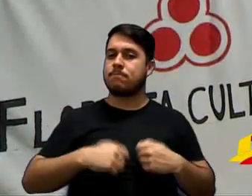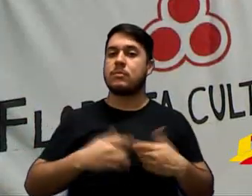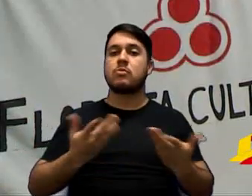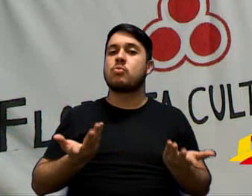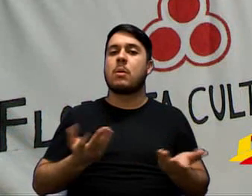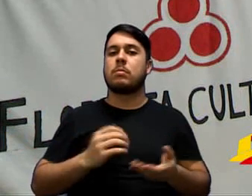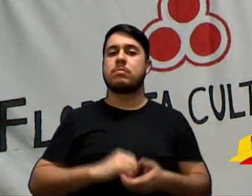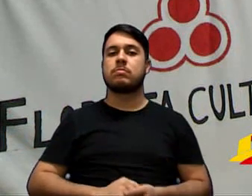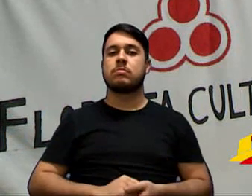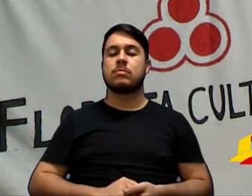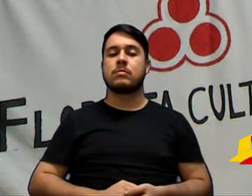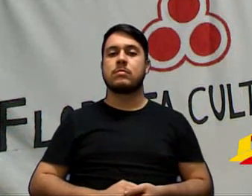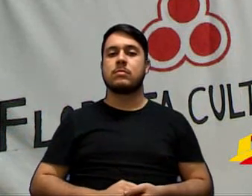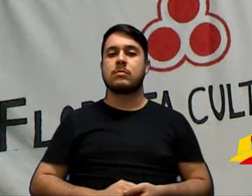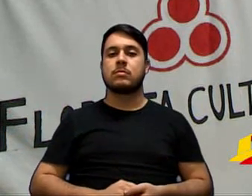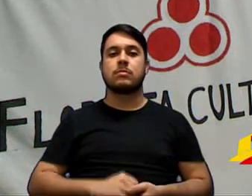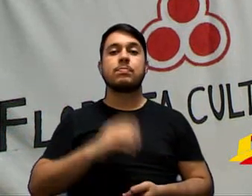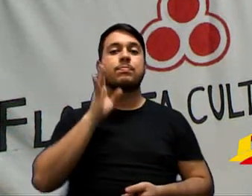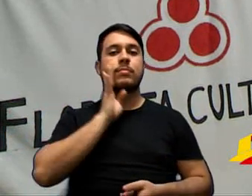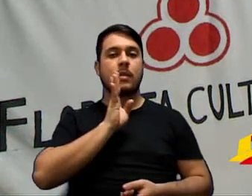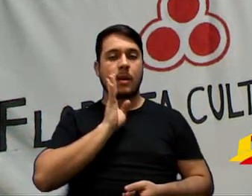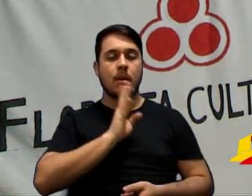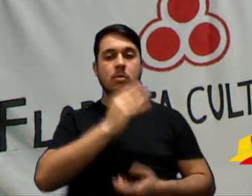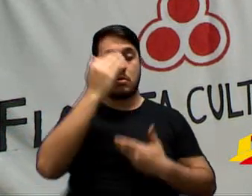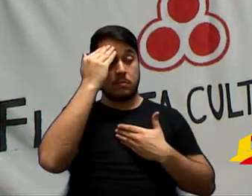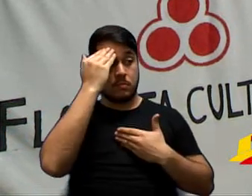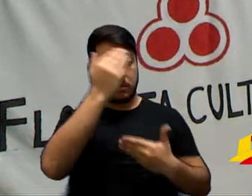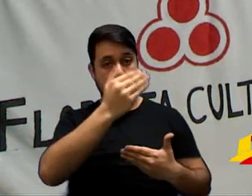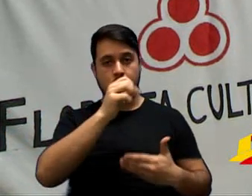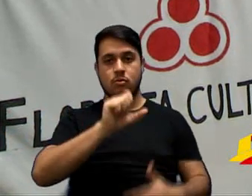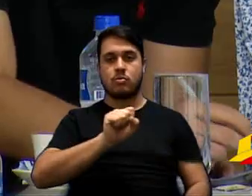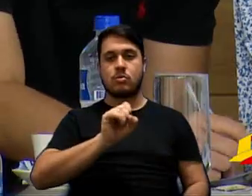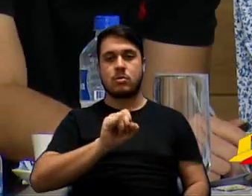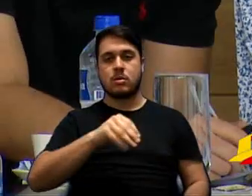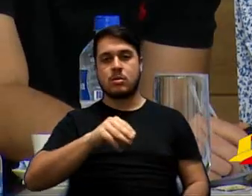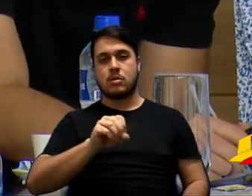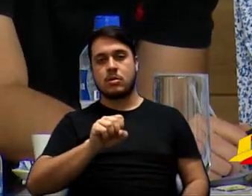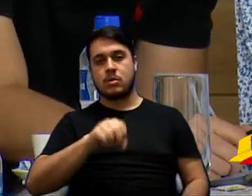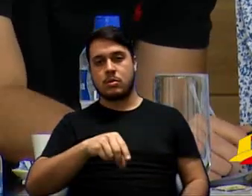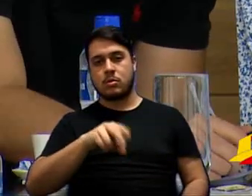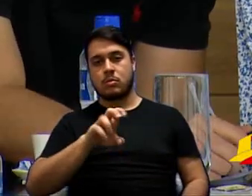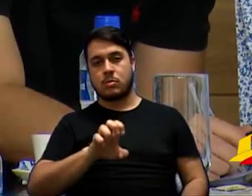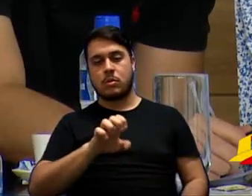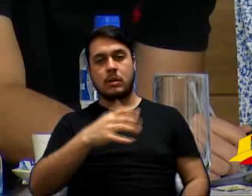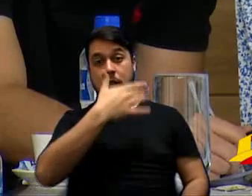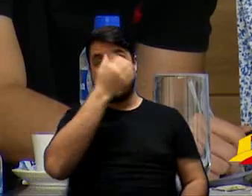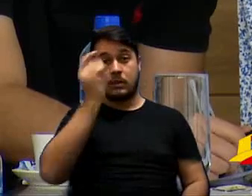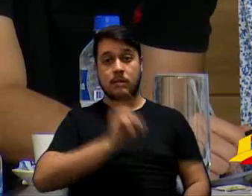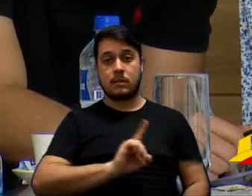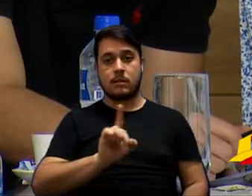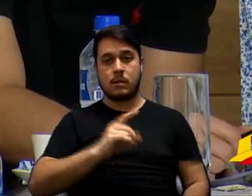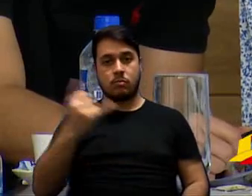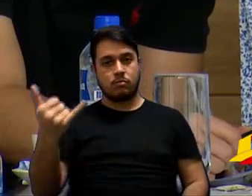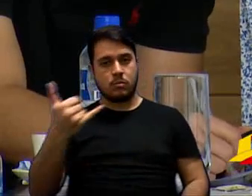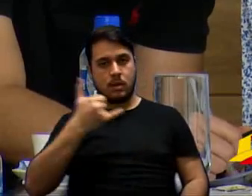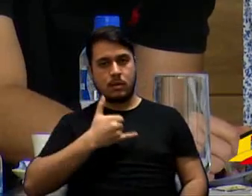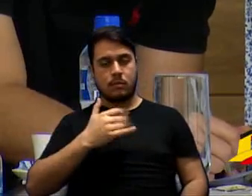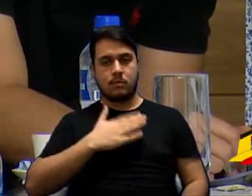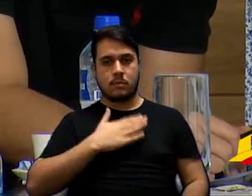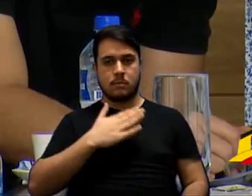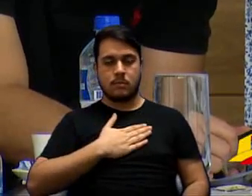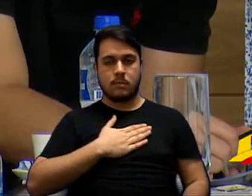legal é obrigado viu simone depois não esqueça de ano antes embora passar o telefone pra gente fazer